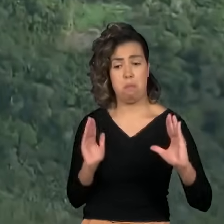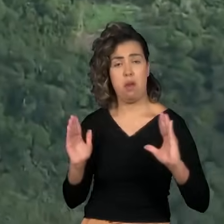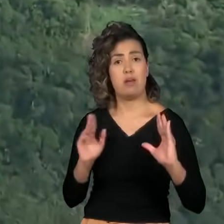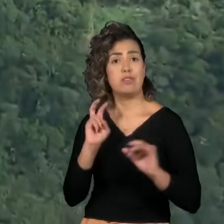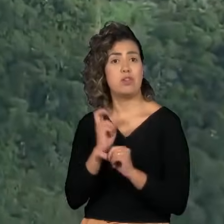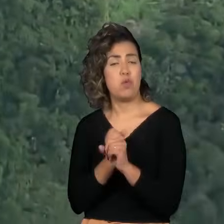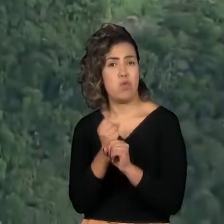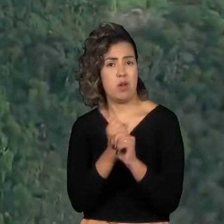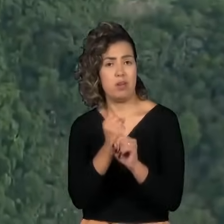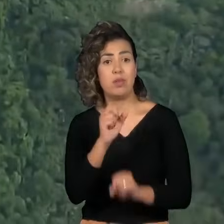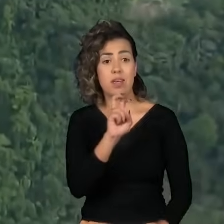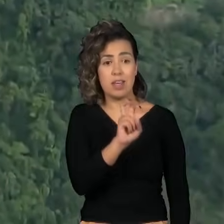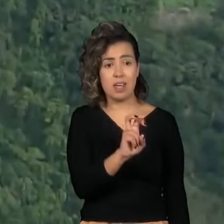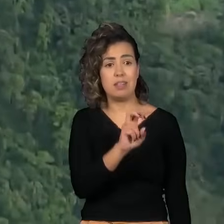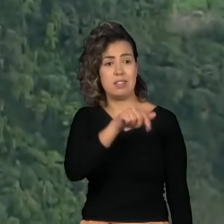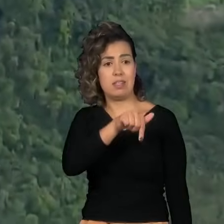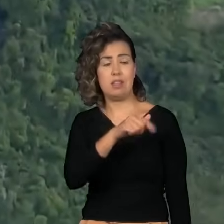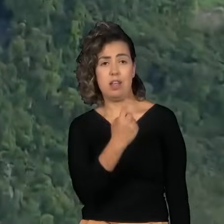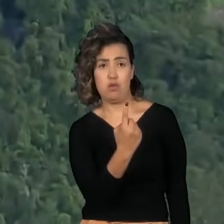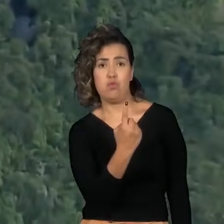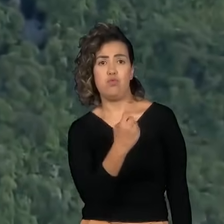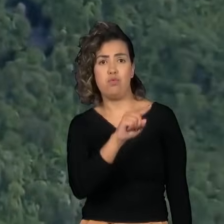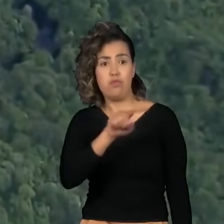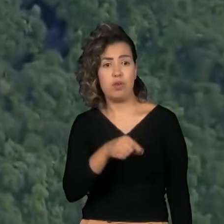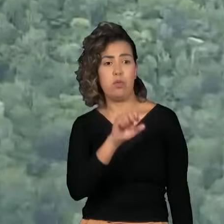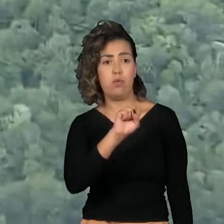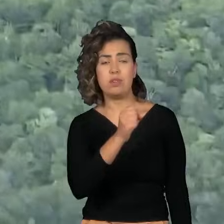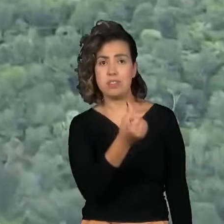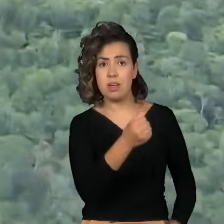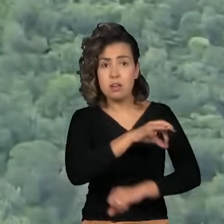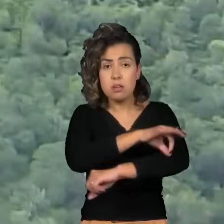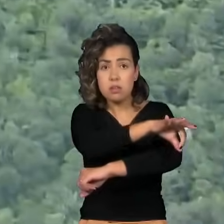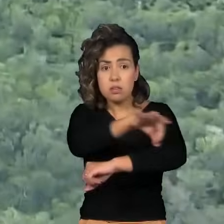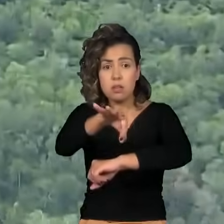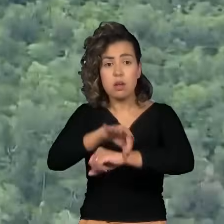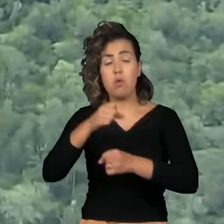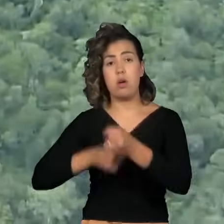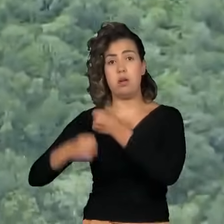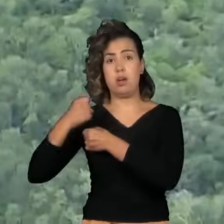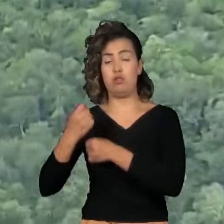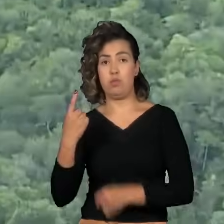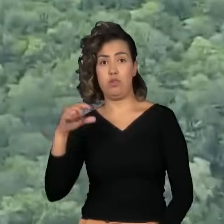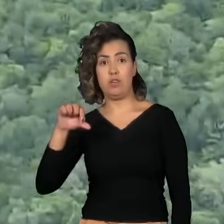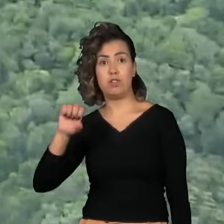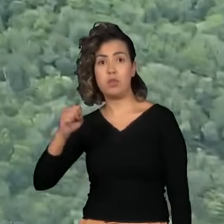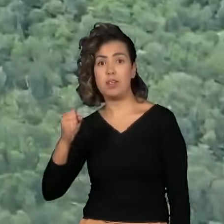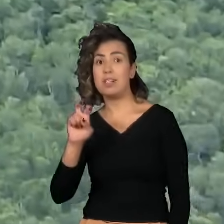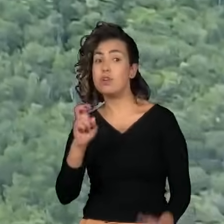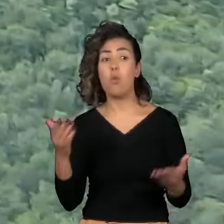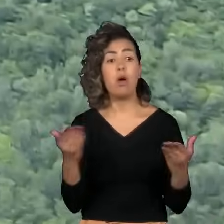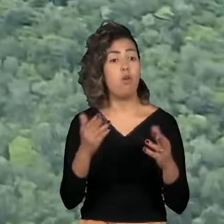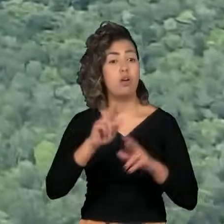de 581,6 milhões de hectares em 1985 para